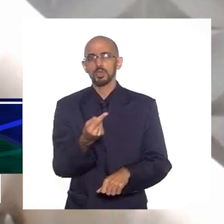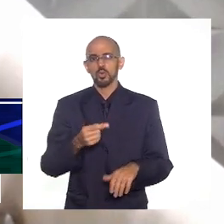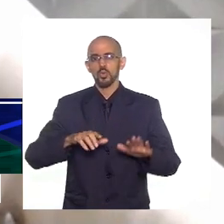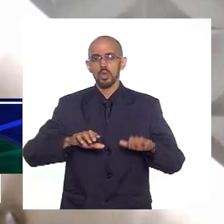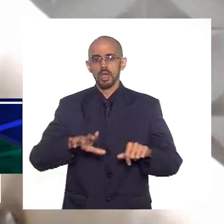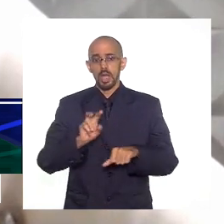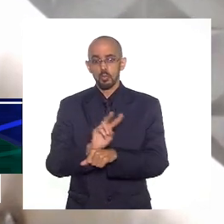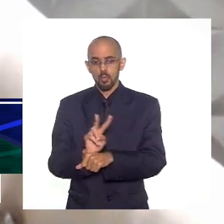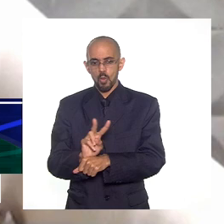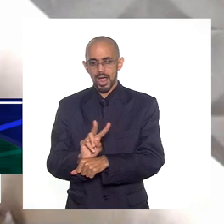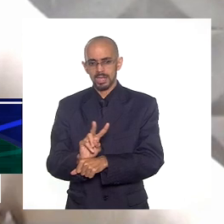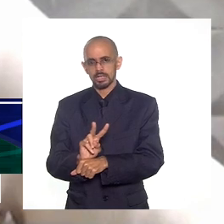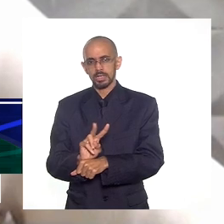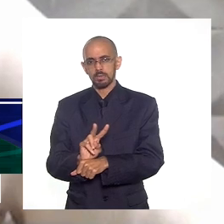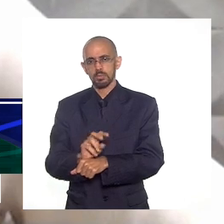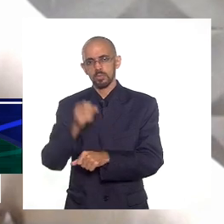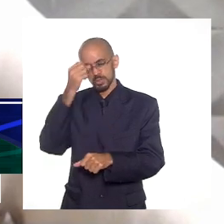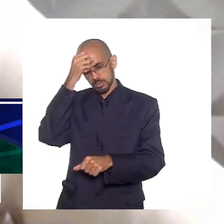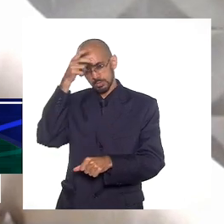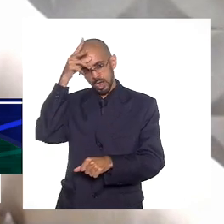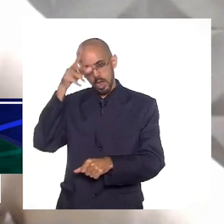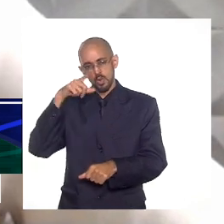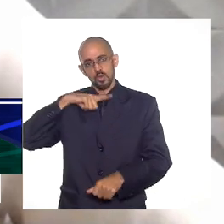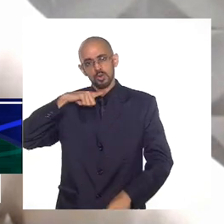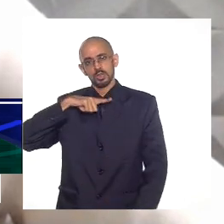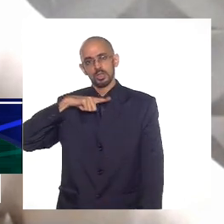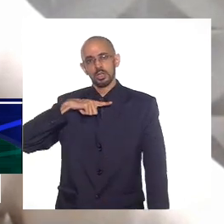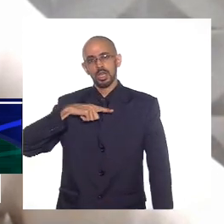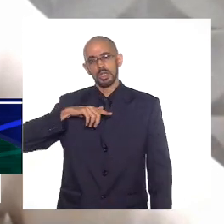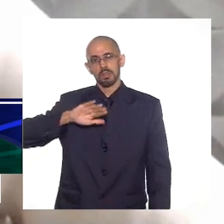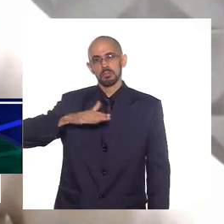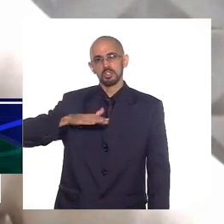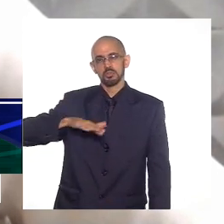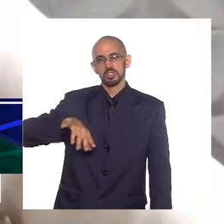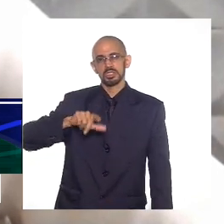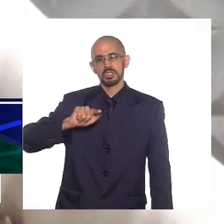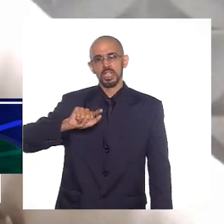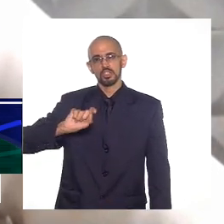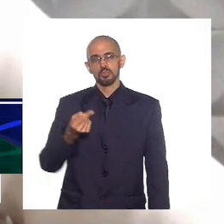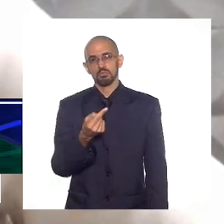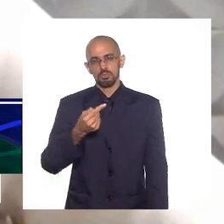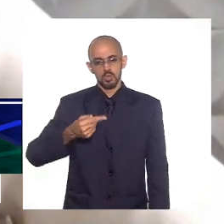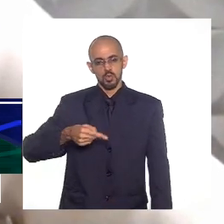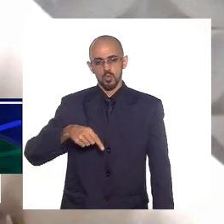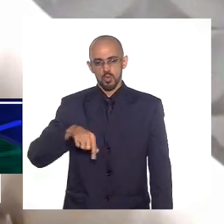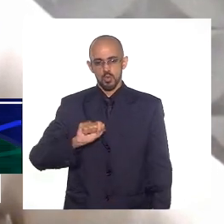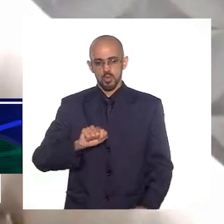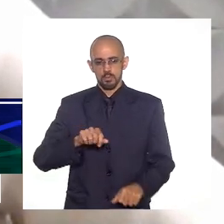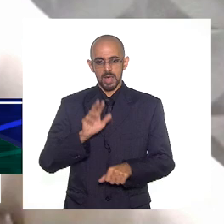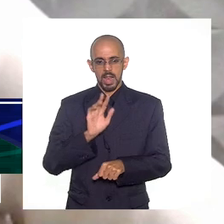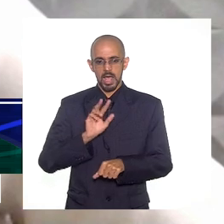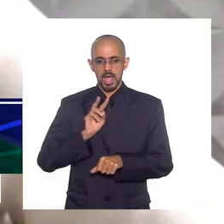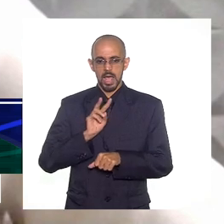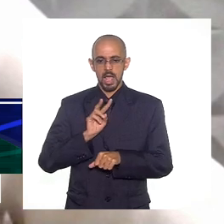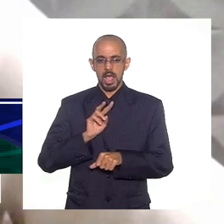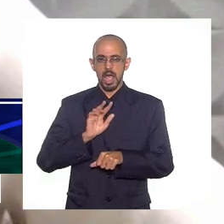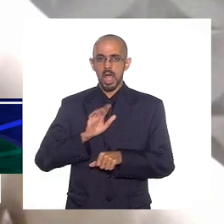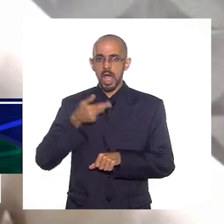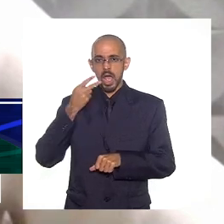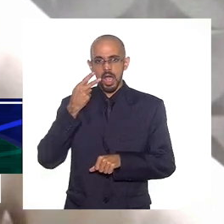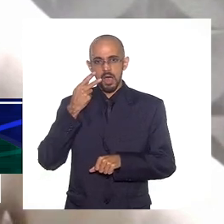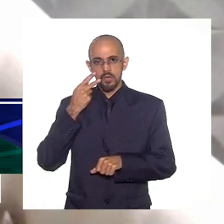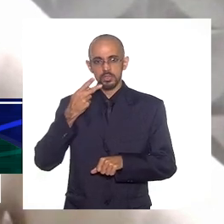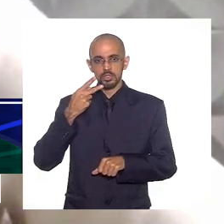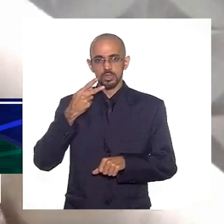Municipal da cidade do Rio de Janeiro tem pela ordem de 7 mil pessoas para atender apenas a cidade. Então,